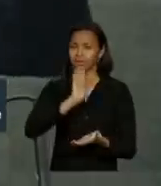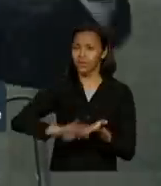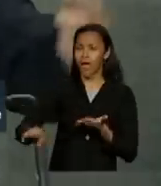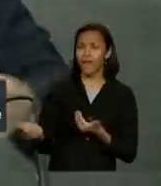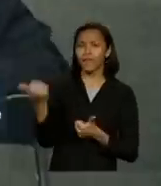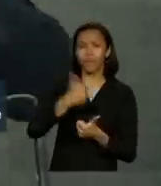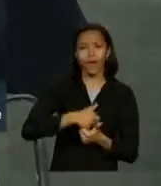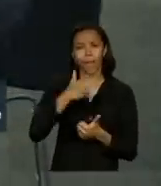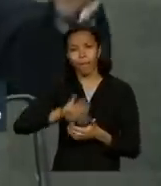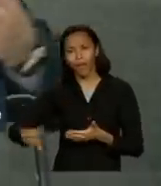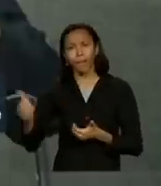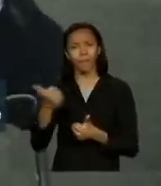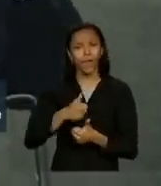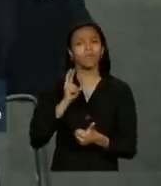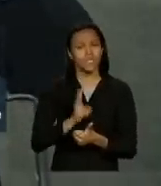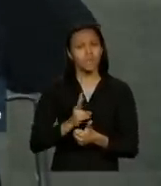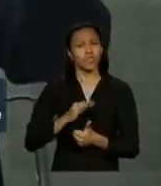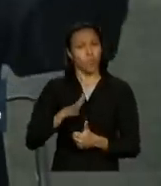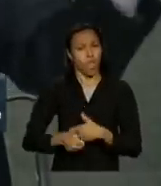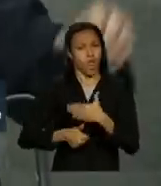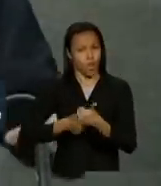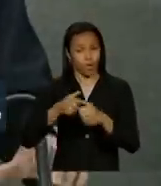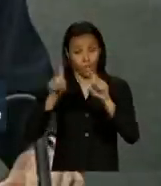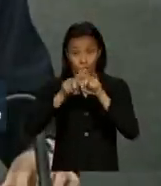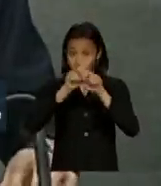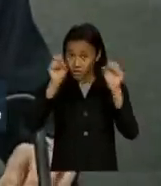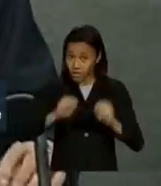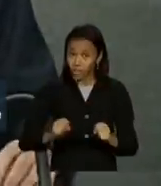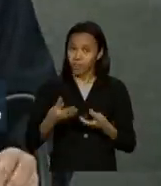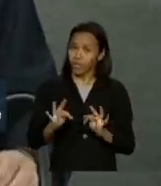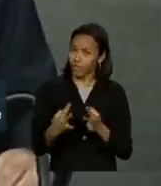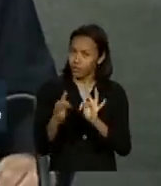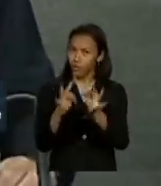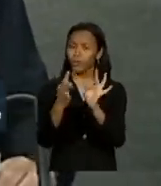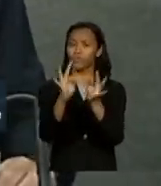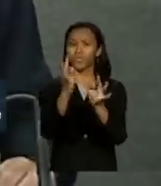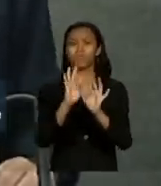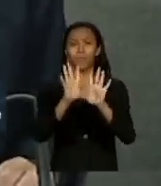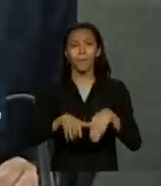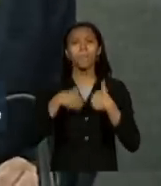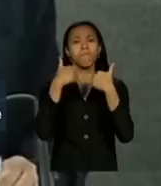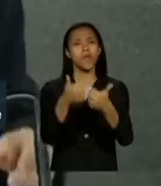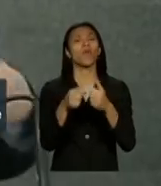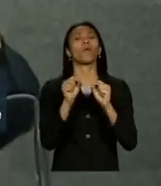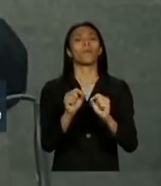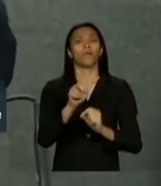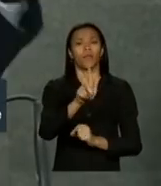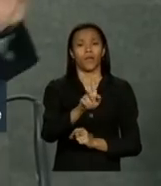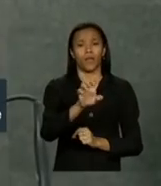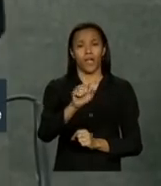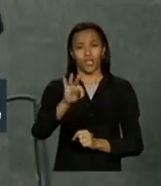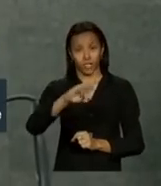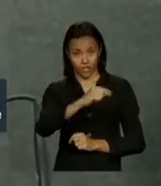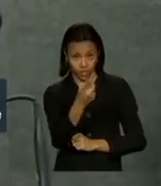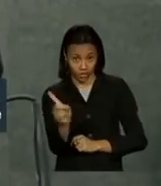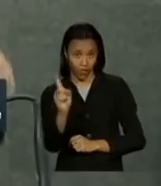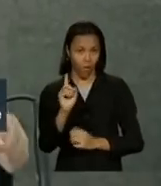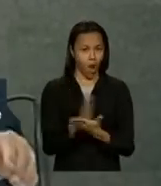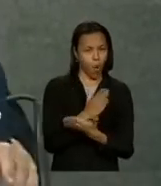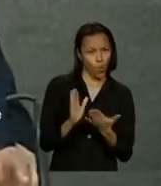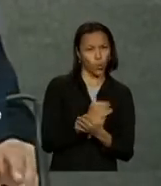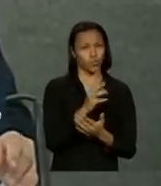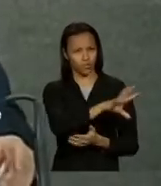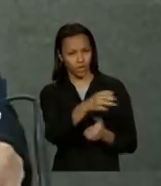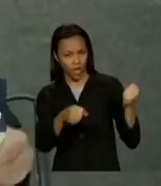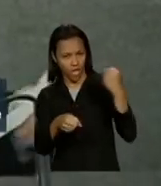estão se aprimorando e buscando tecnologias e apoio de melhoria de gestão Tá certo outros são fica fazem um pouco melhora